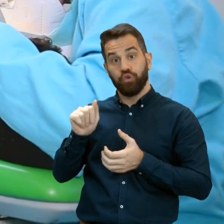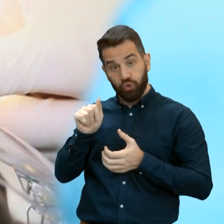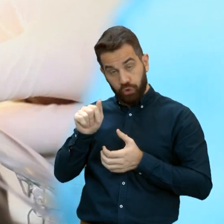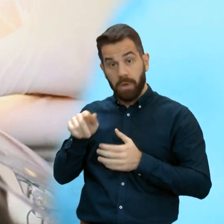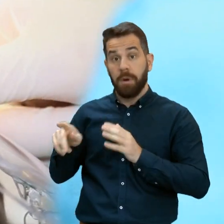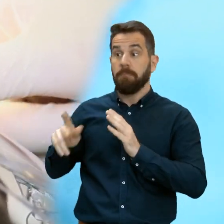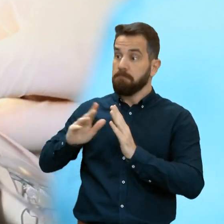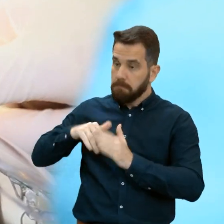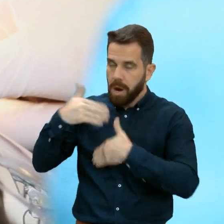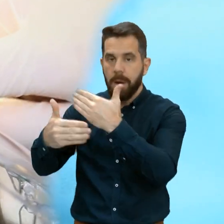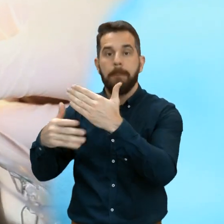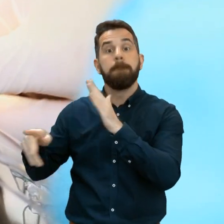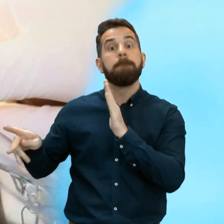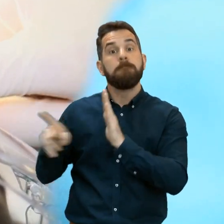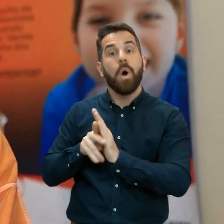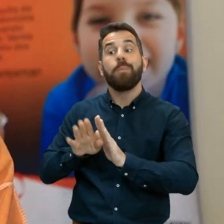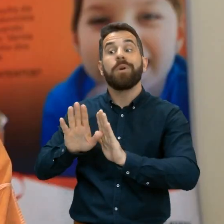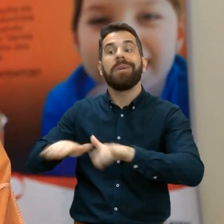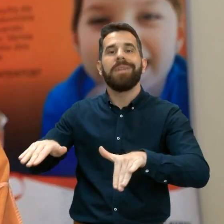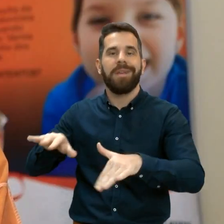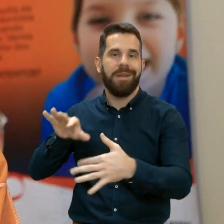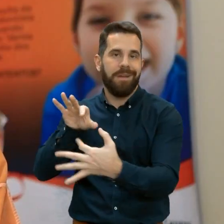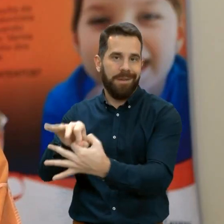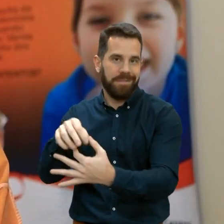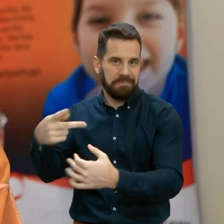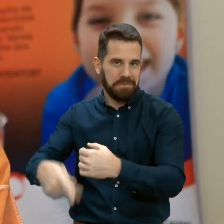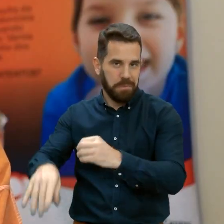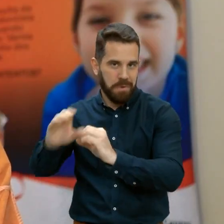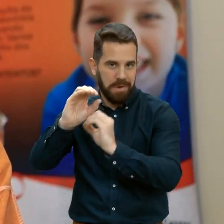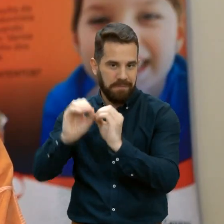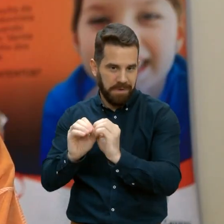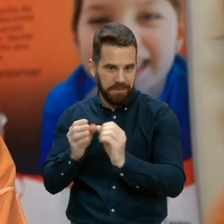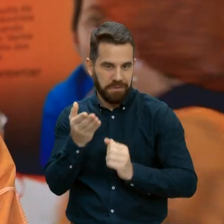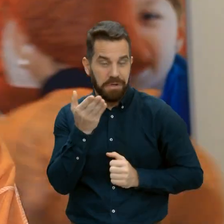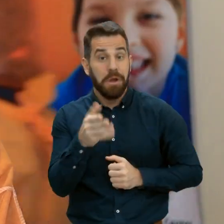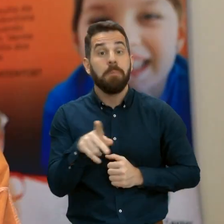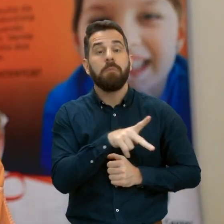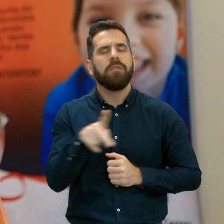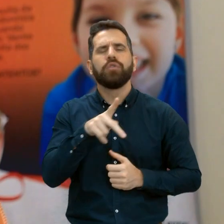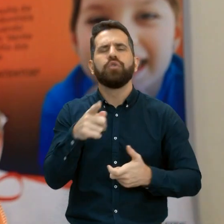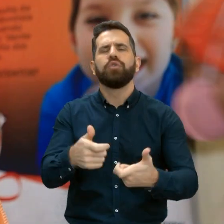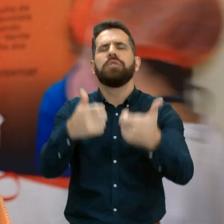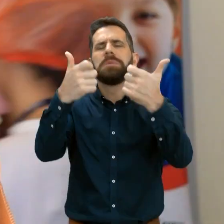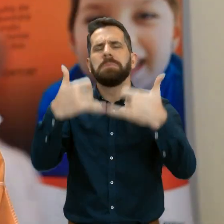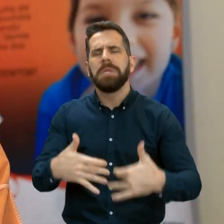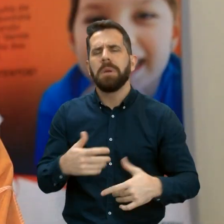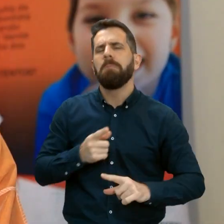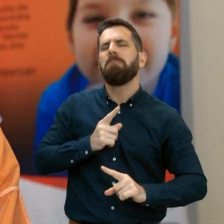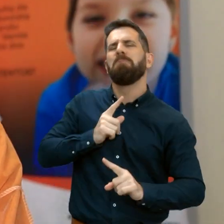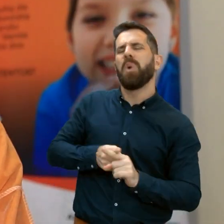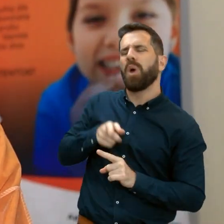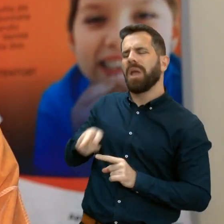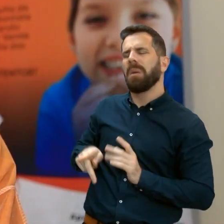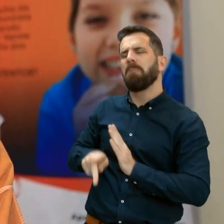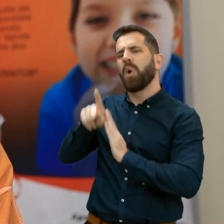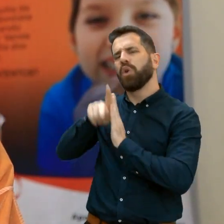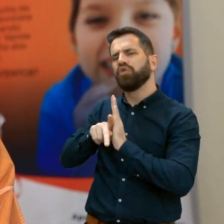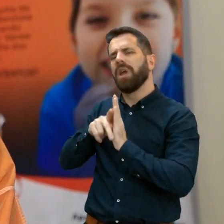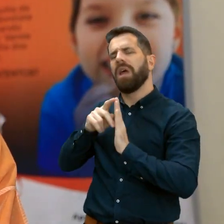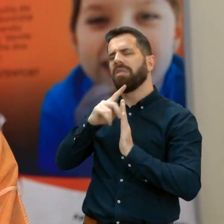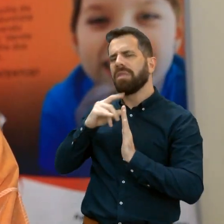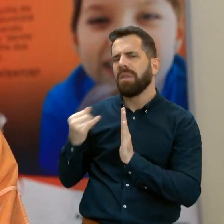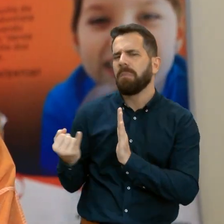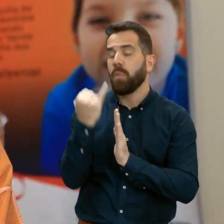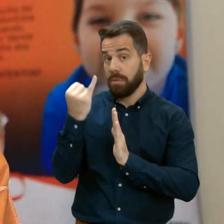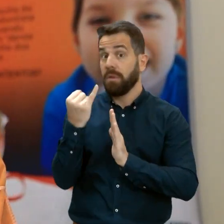UFG, implantado neste ano. A professora Karine Evangelista explica que ele atende pacientes